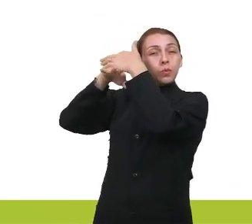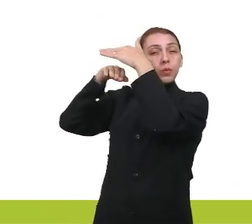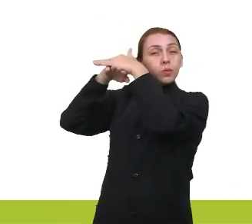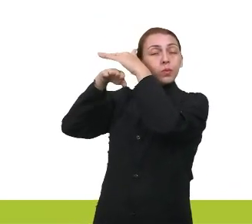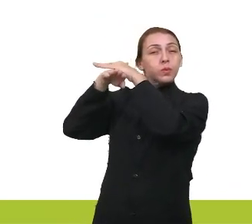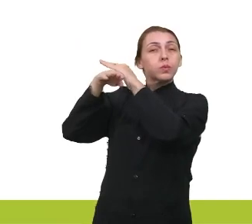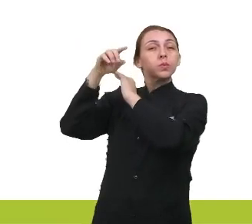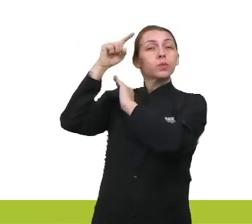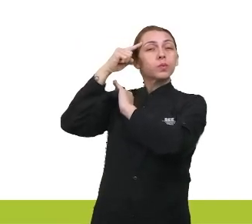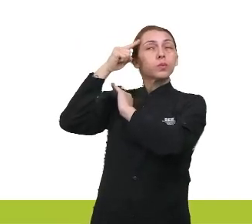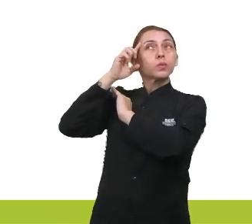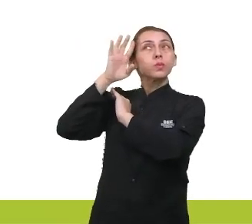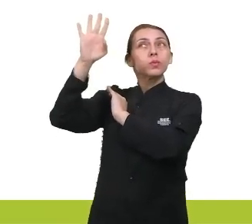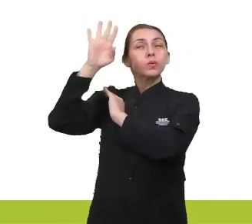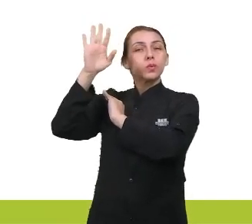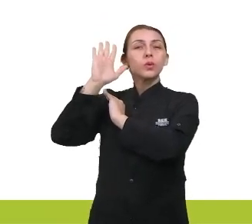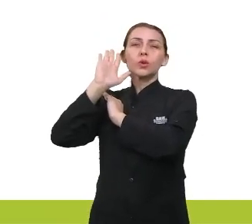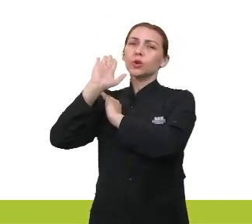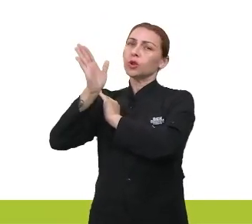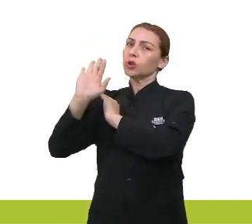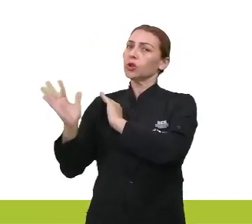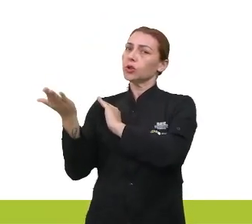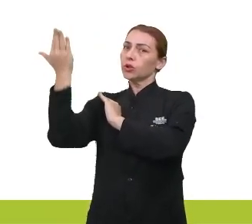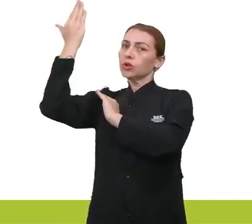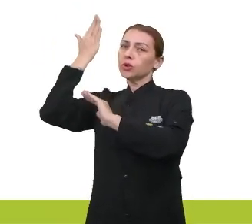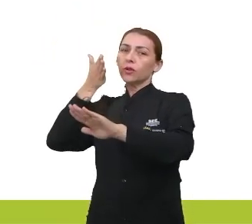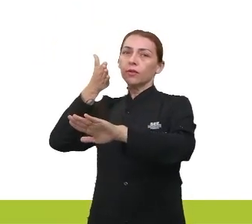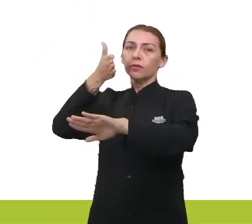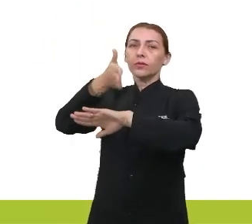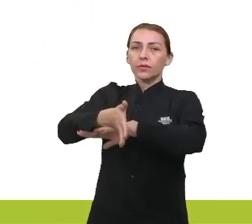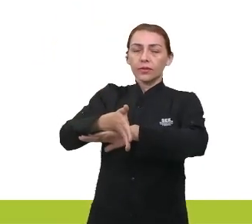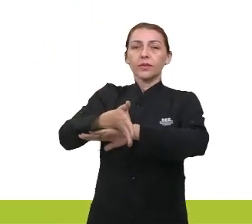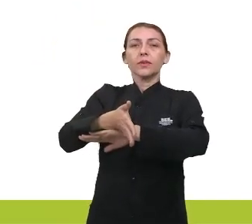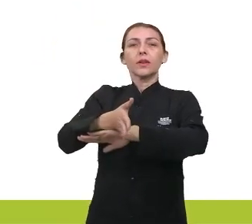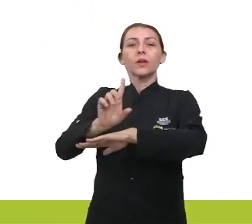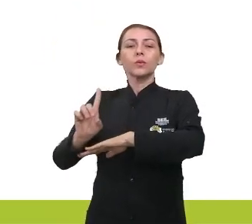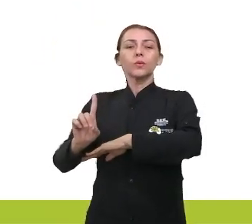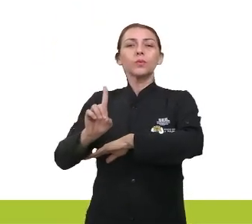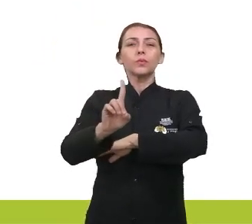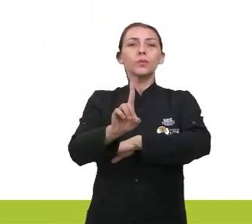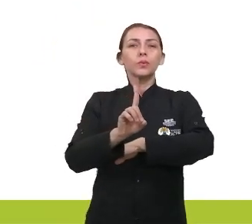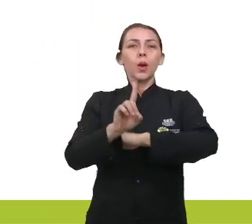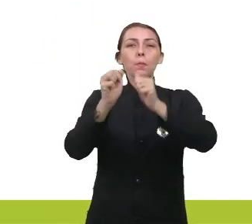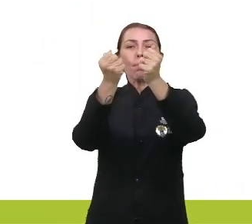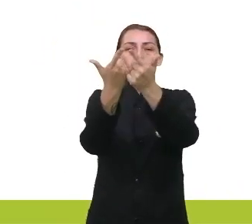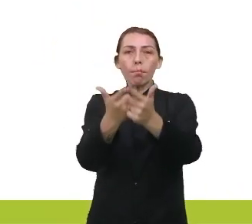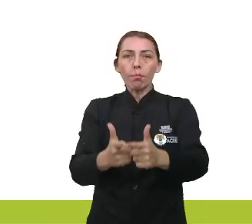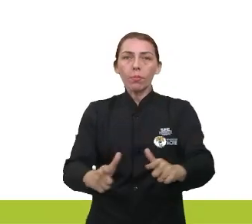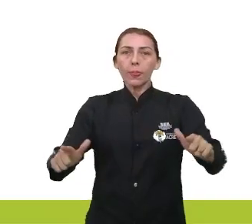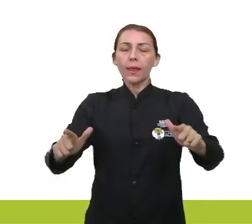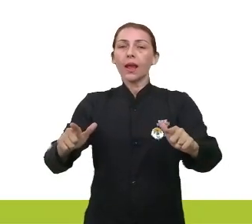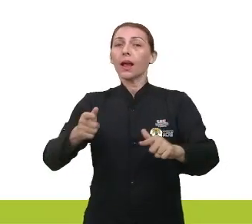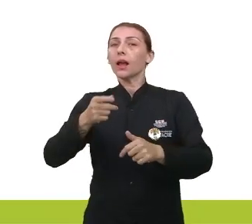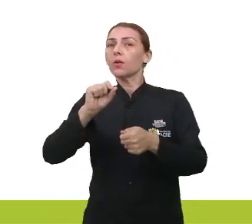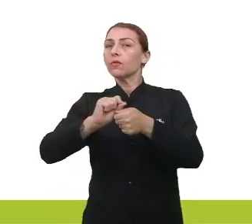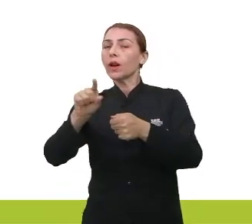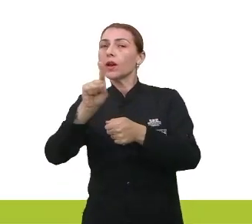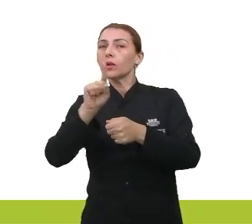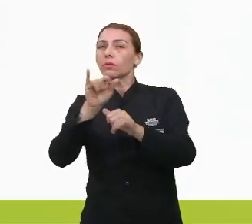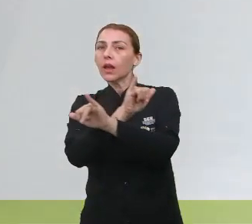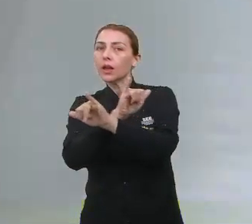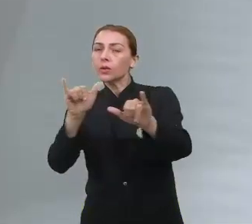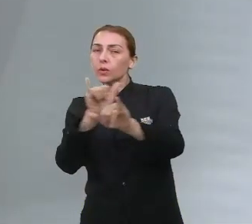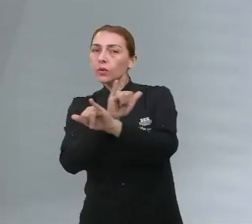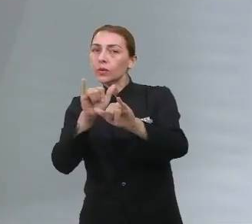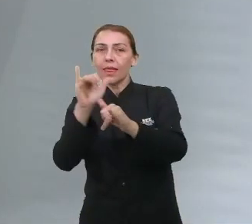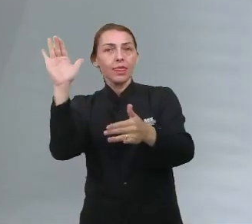terras por onde ele passou, né, das terras onde eu passei, andando pelos sertões. Ele não faz anúncio à